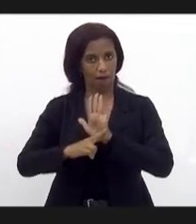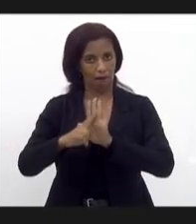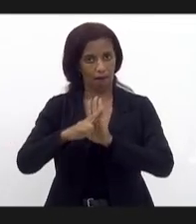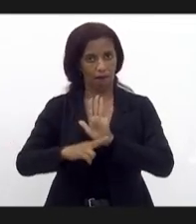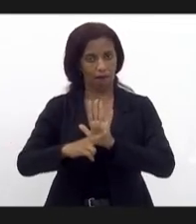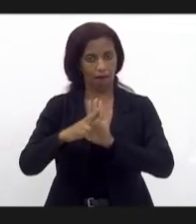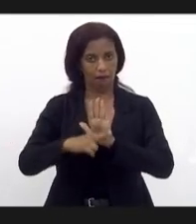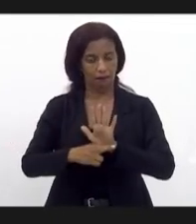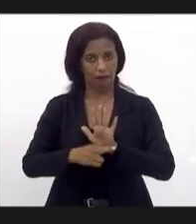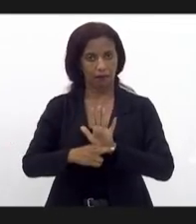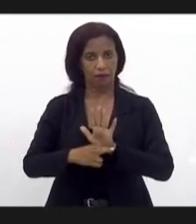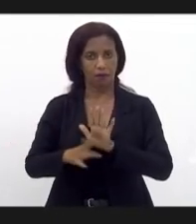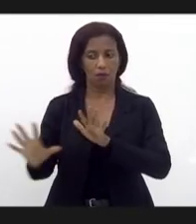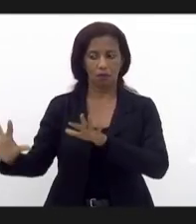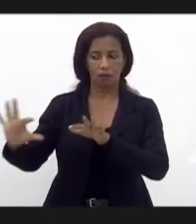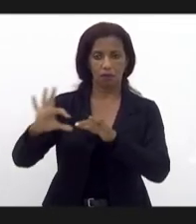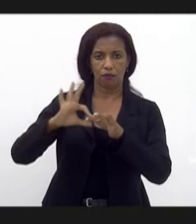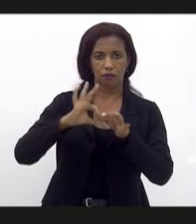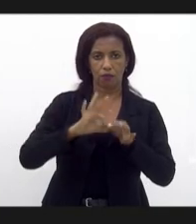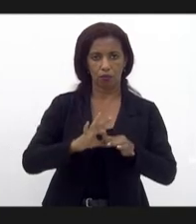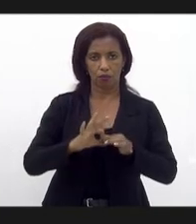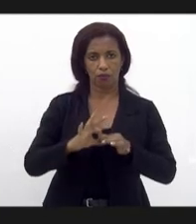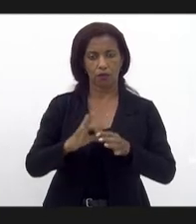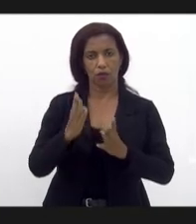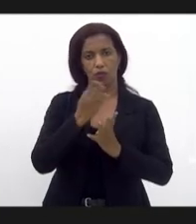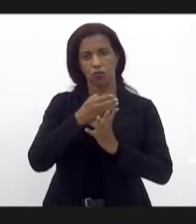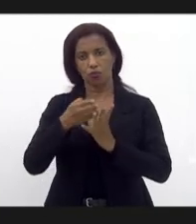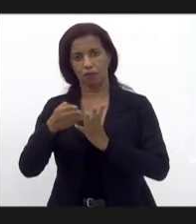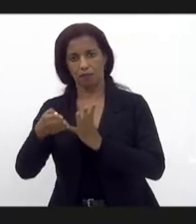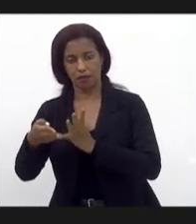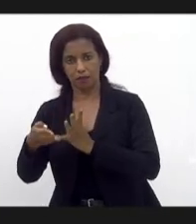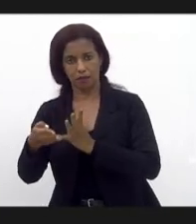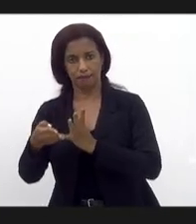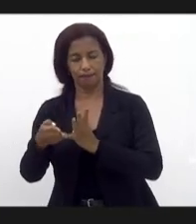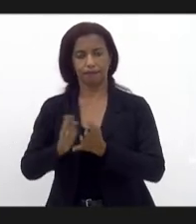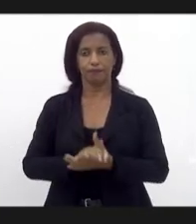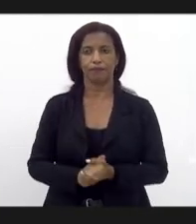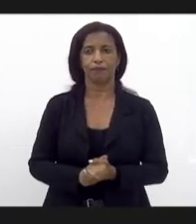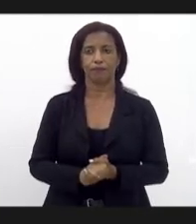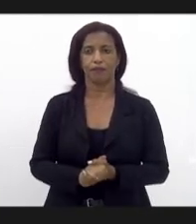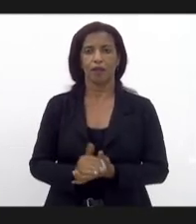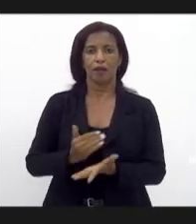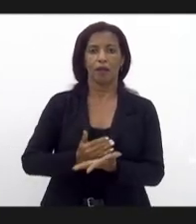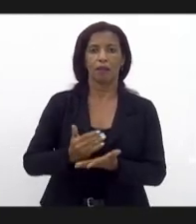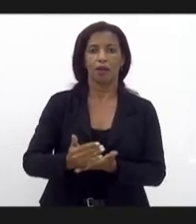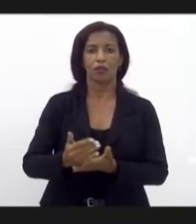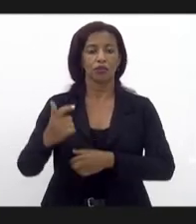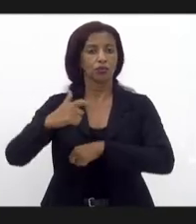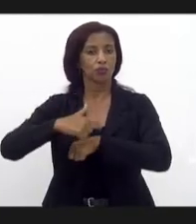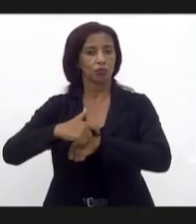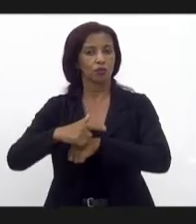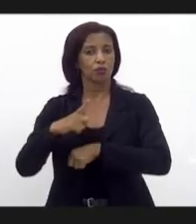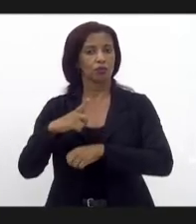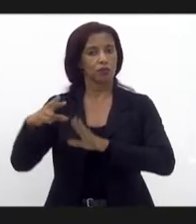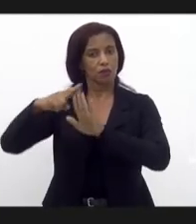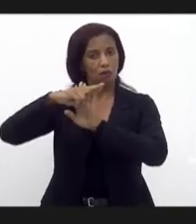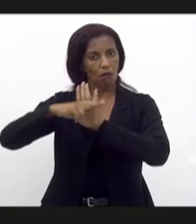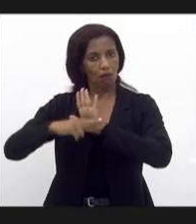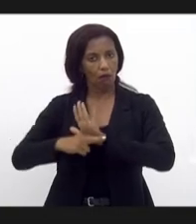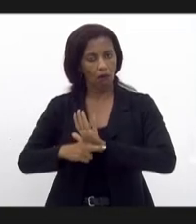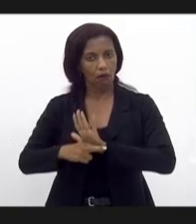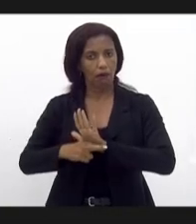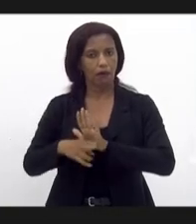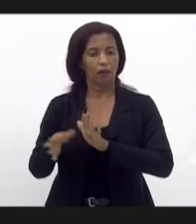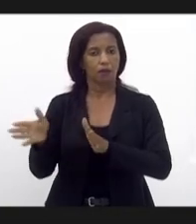agora, uma vinculação de parcela do valor do outorga, né? Quer dizer, a partir do momento que você tem essa regra